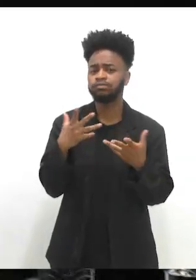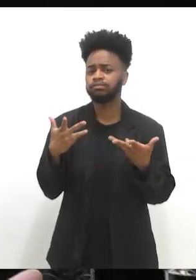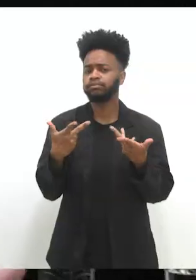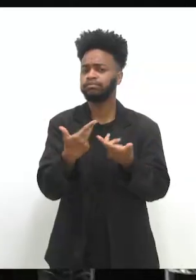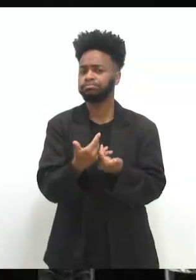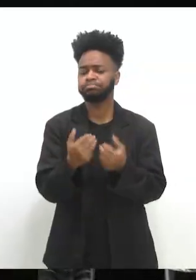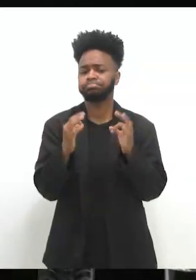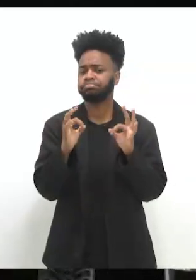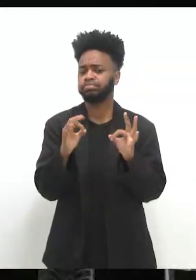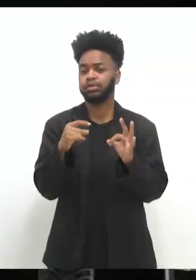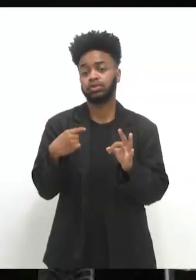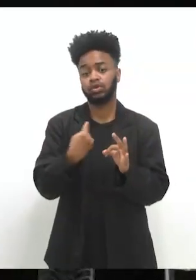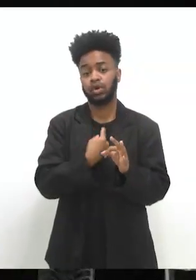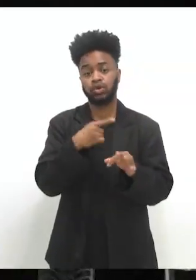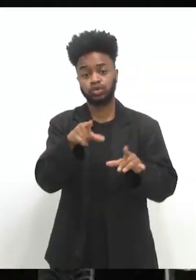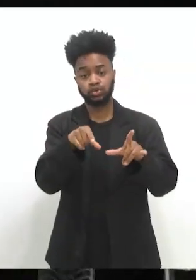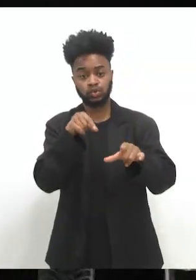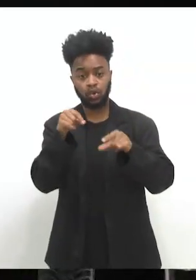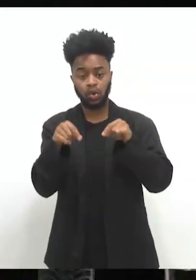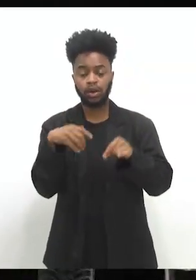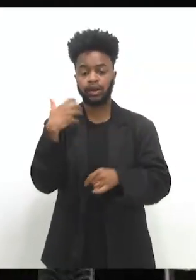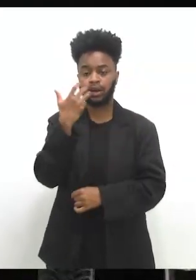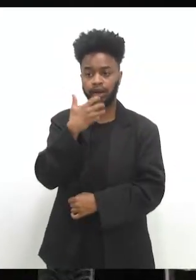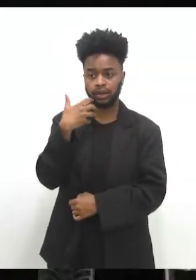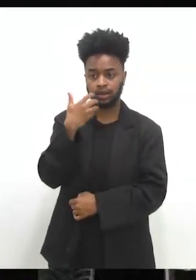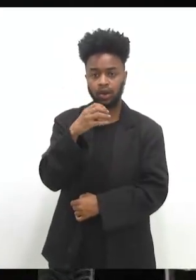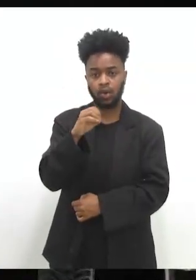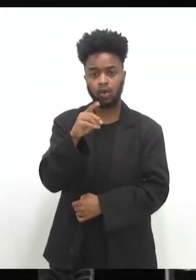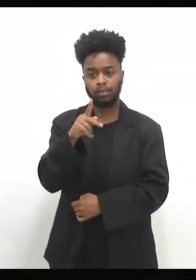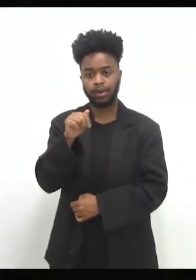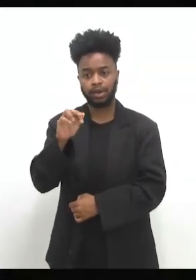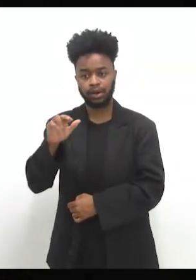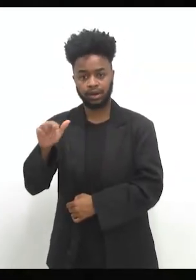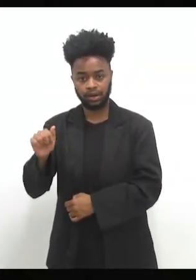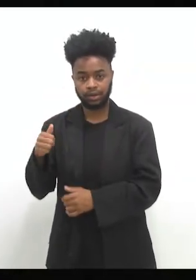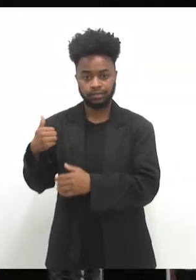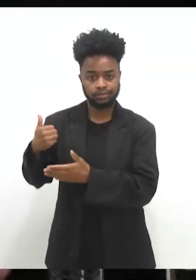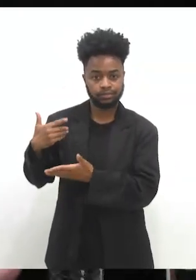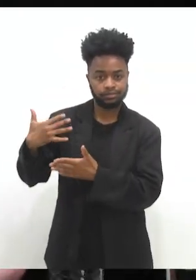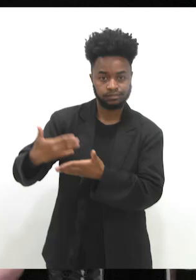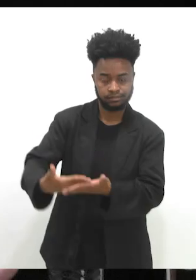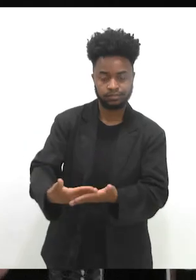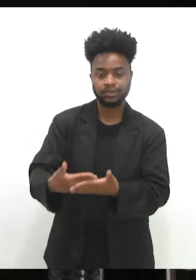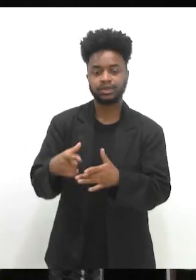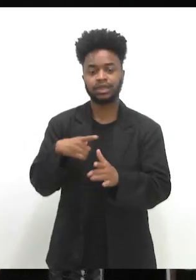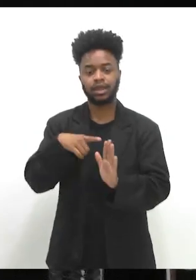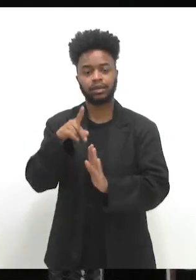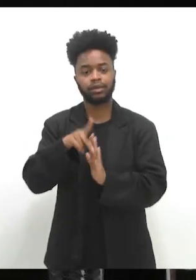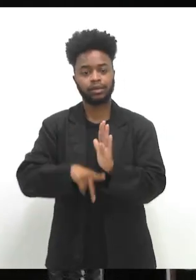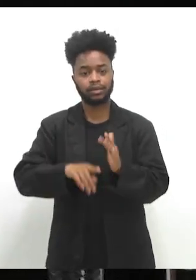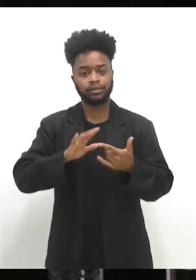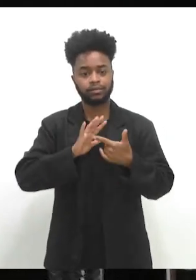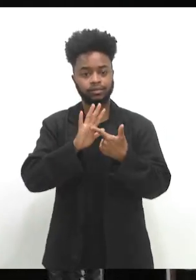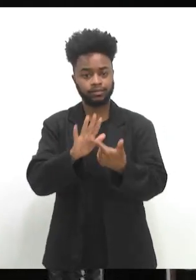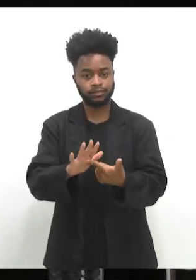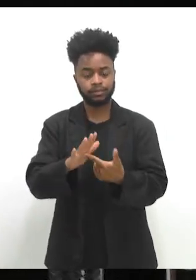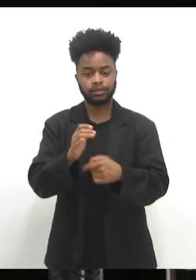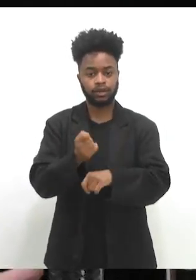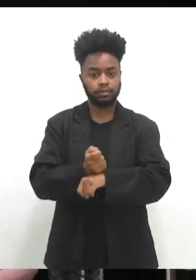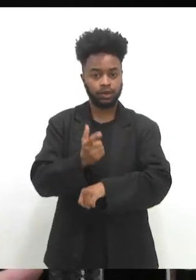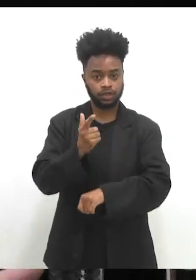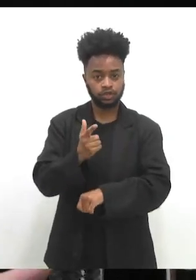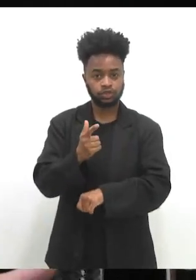a gente tem de ponta, e aí a gente seleciona para fazer as óperas ao longo do ano. Né? E o próximo título a ser apresentado no projeto Ópera do